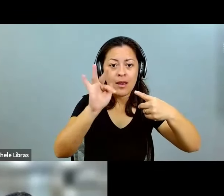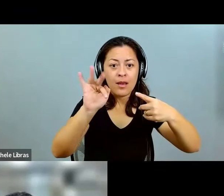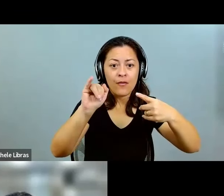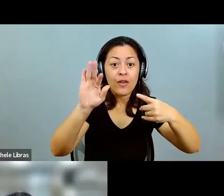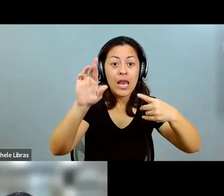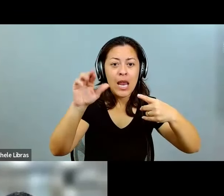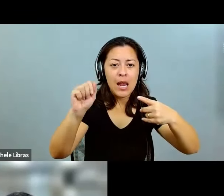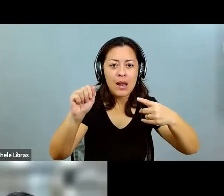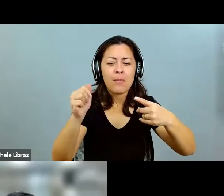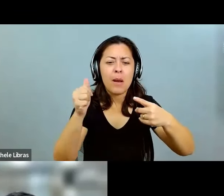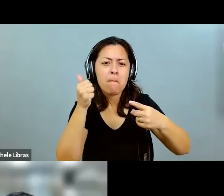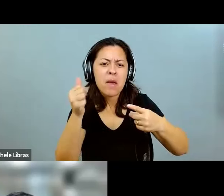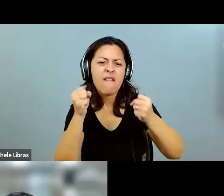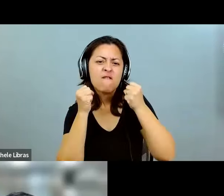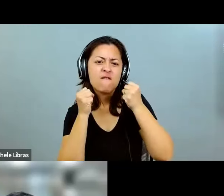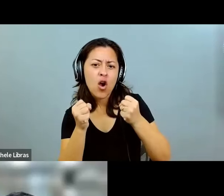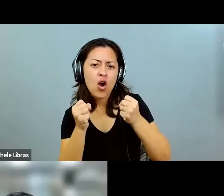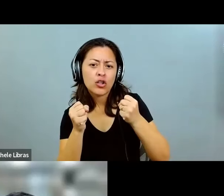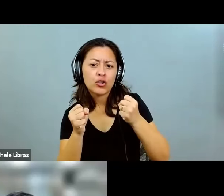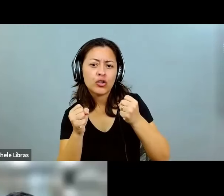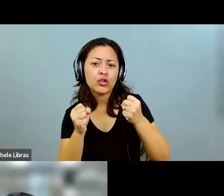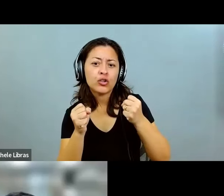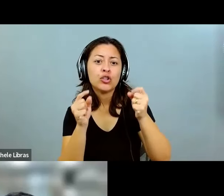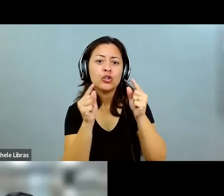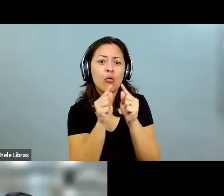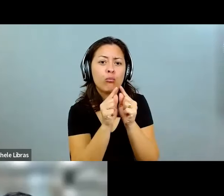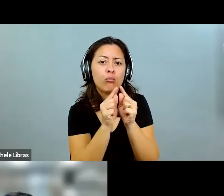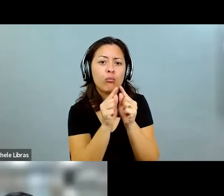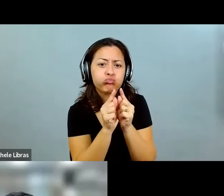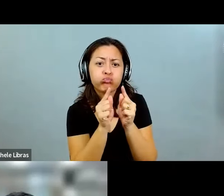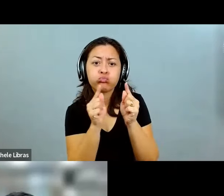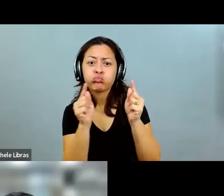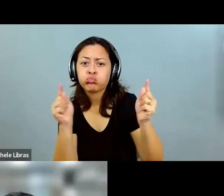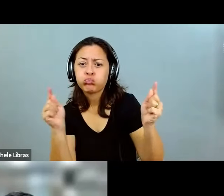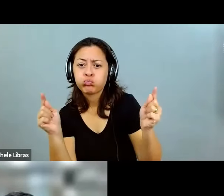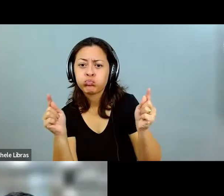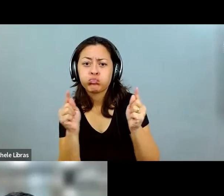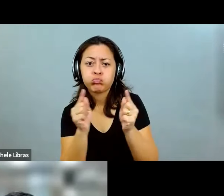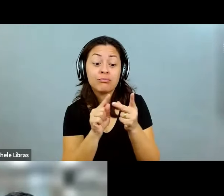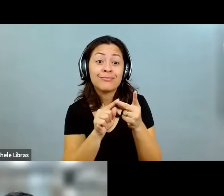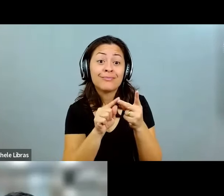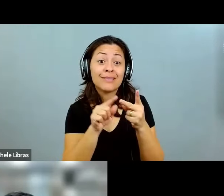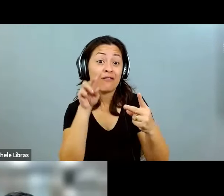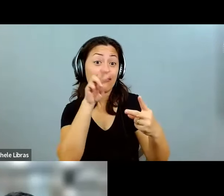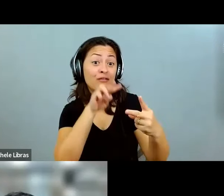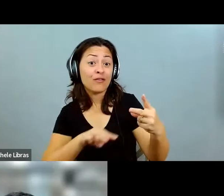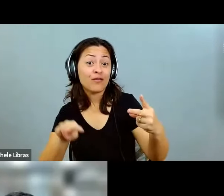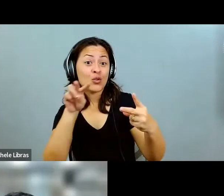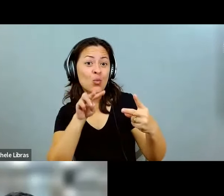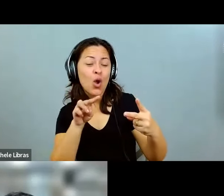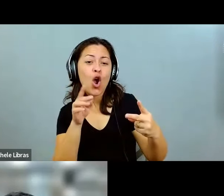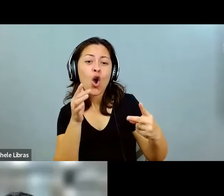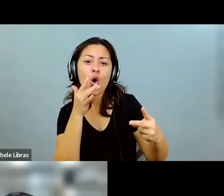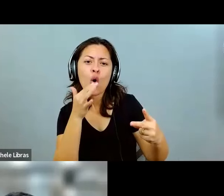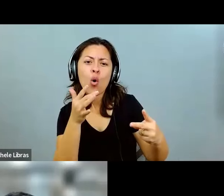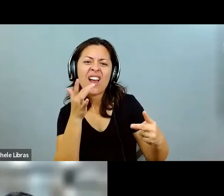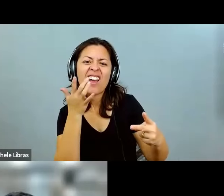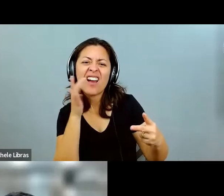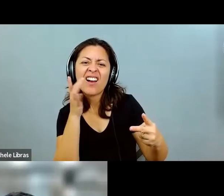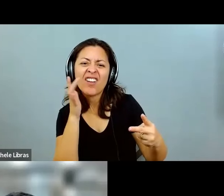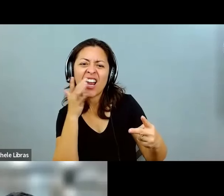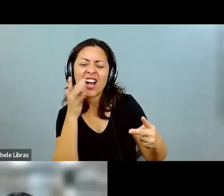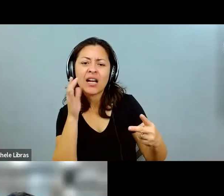é quão grossa ela é e quão comprida ela é e e a qualidade visual que a cor ela é branca ou ela é cinza ou ela